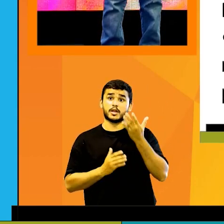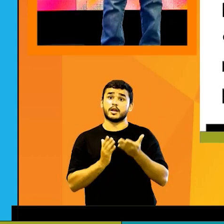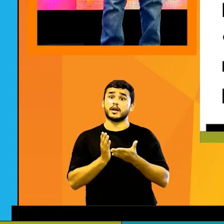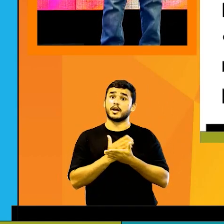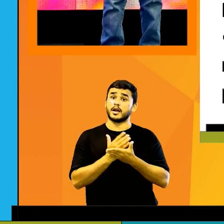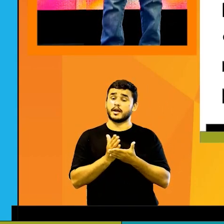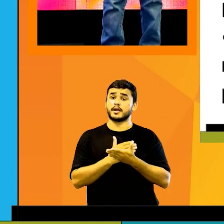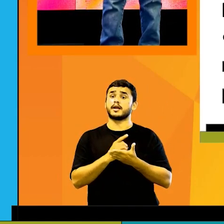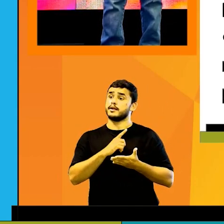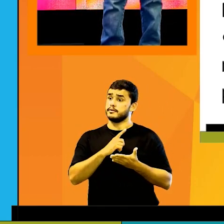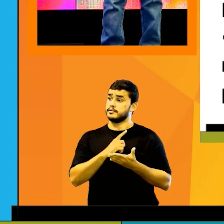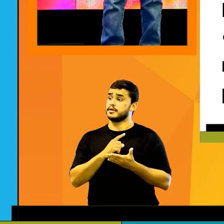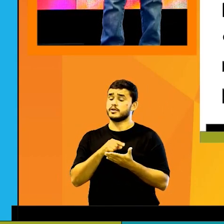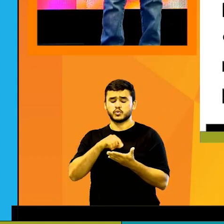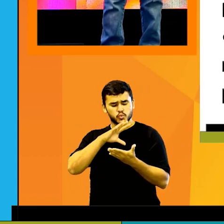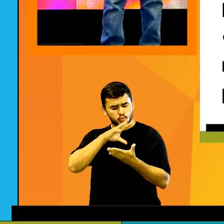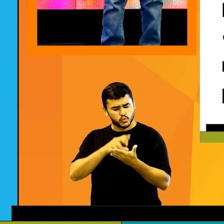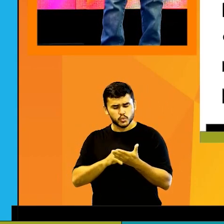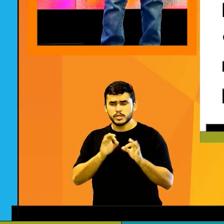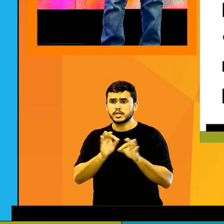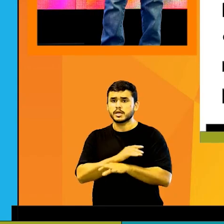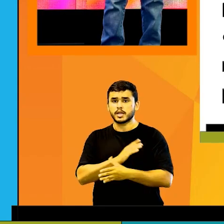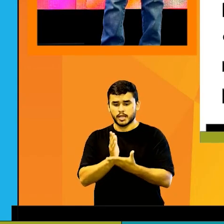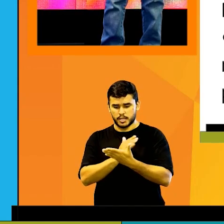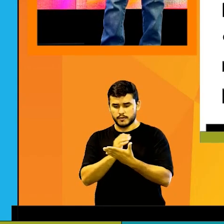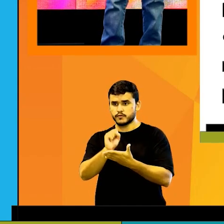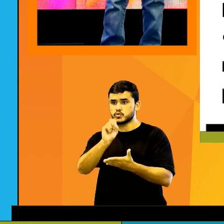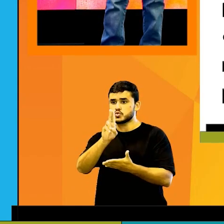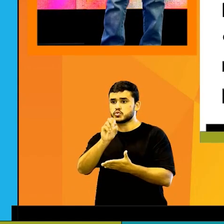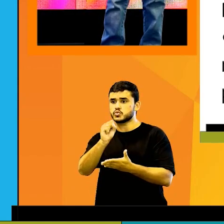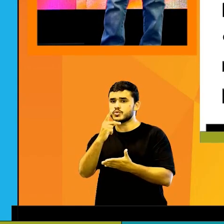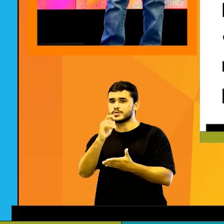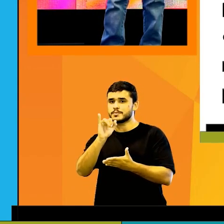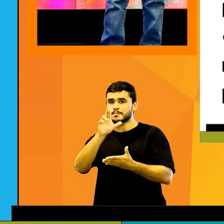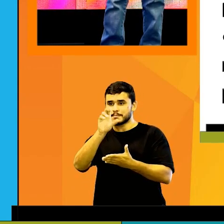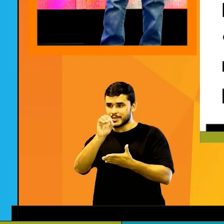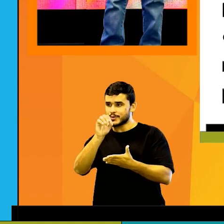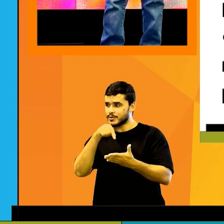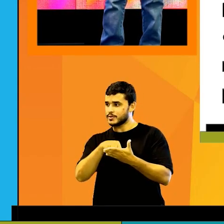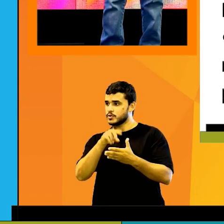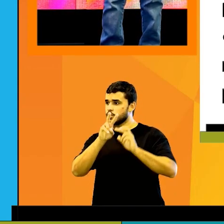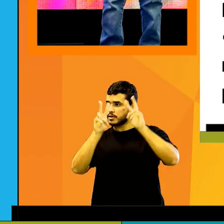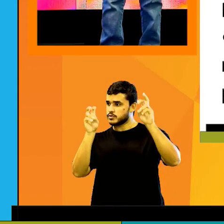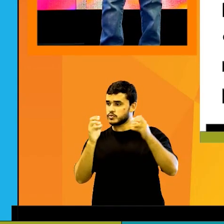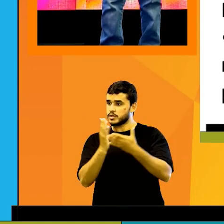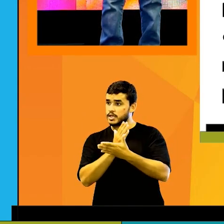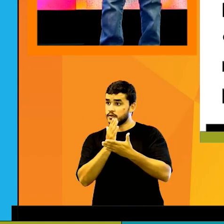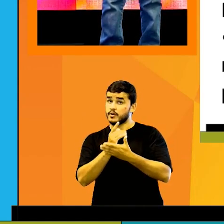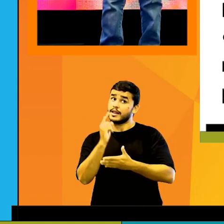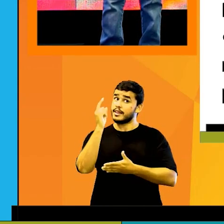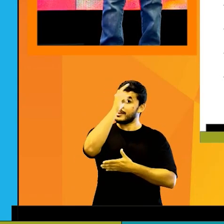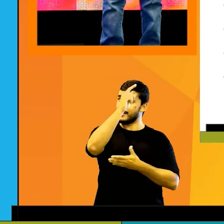saudades debaixo do braço, a obra prontinha. Ele não escreveu aqui, ok?